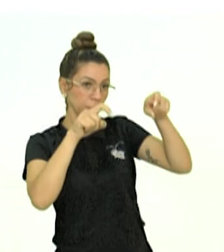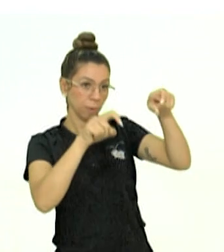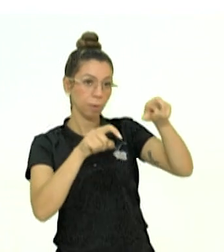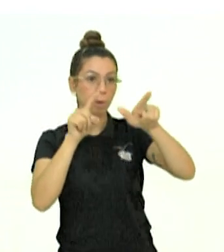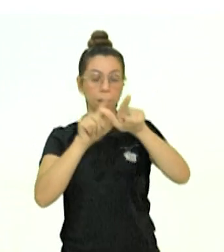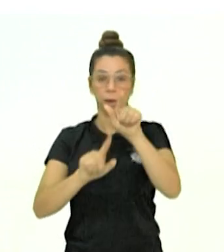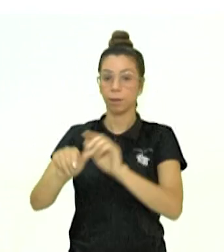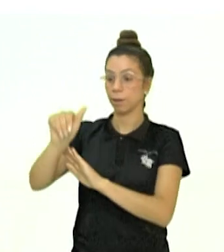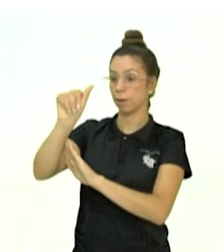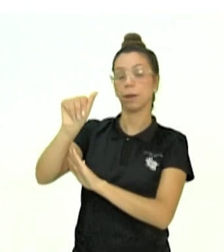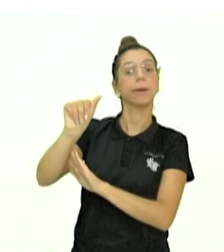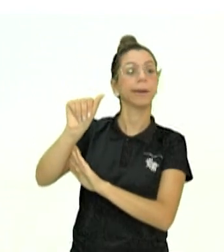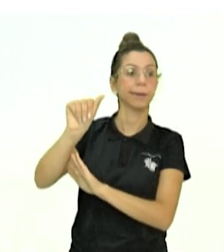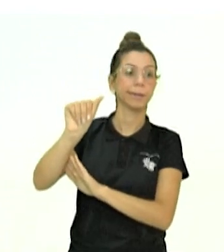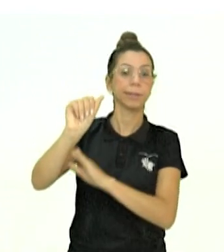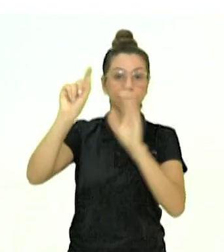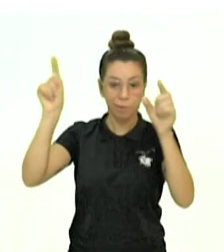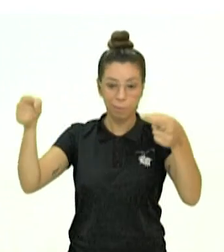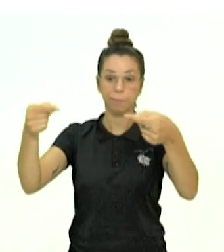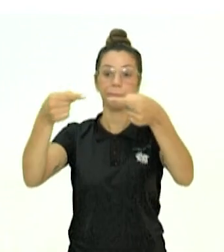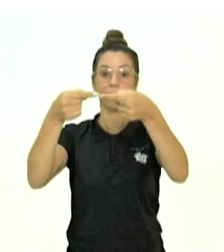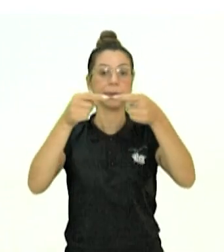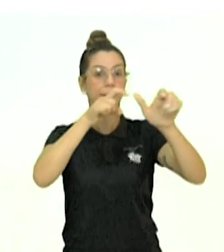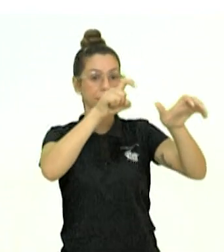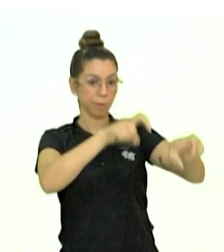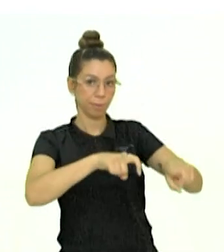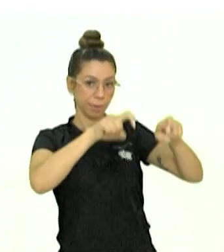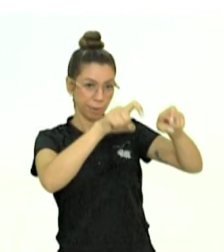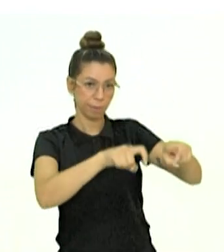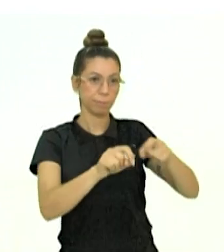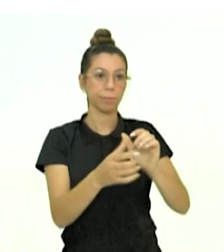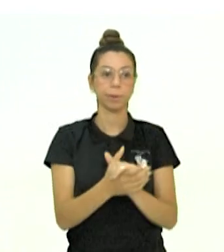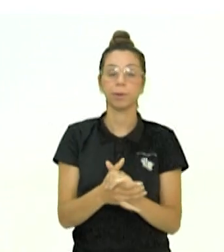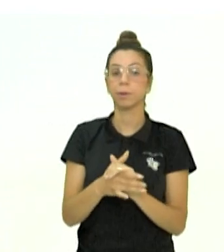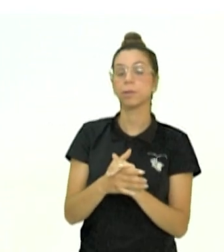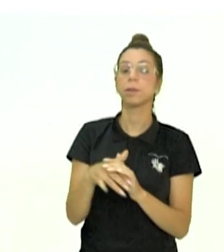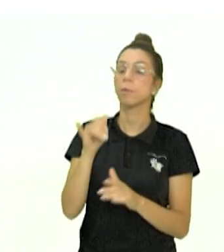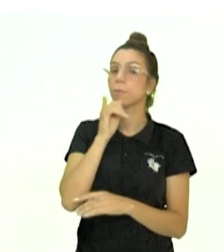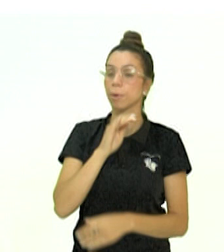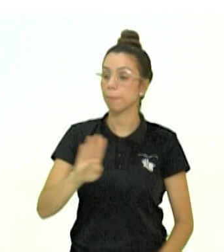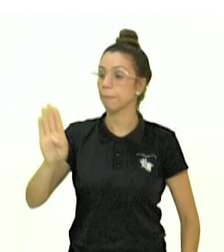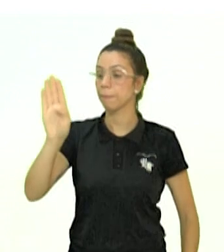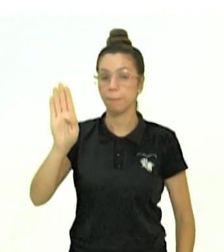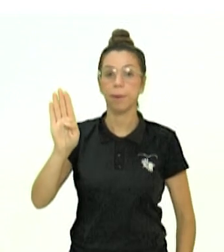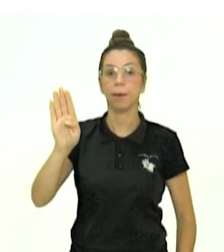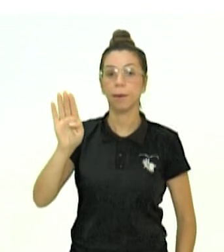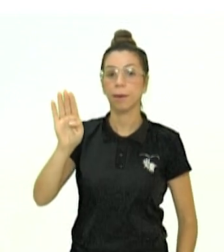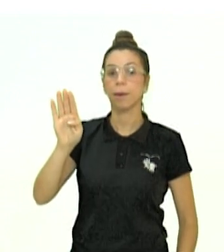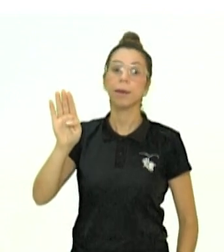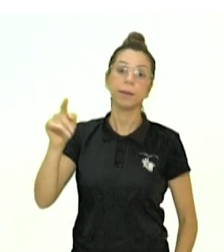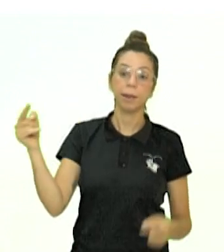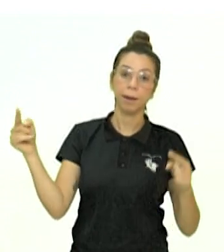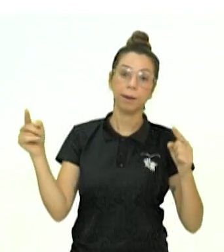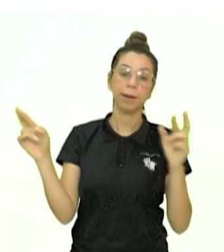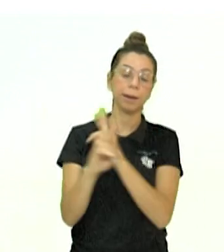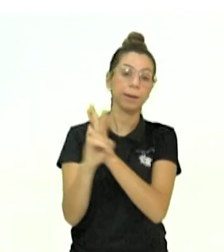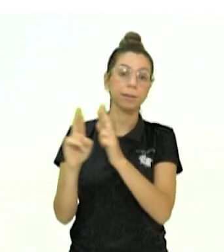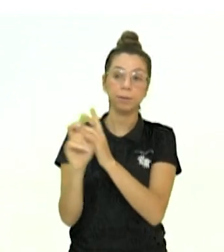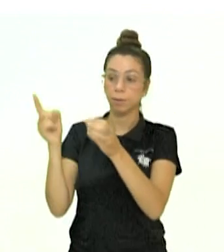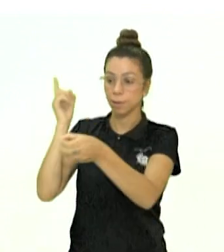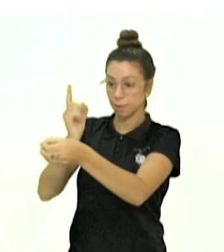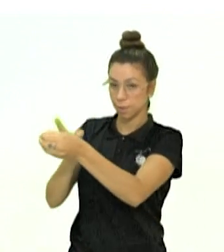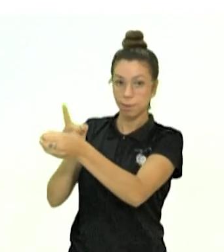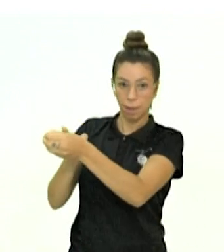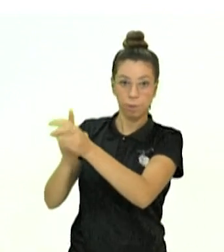letra A para indicar que aquilo está relacionado ao campo. Caso contrário, você coloca B para o que está relacionado à cidade.